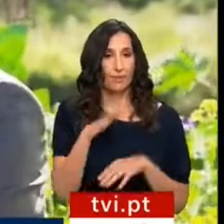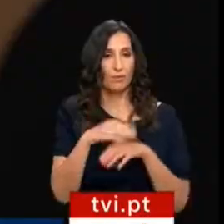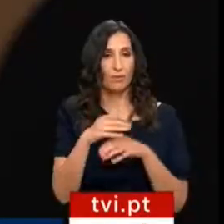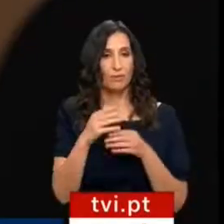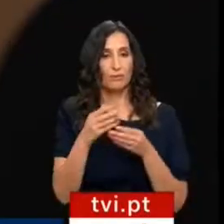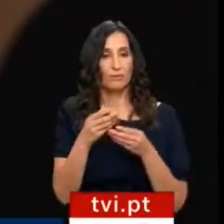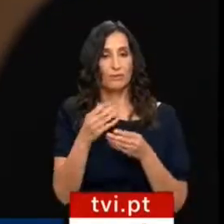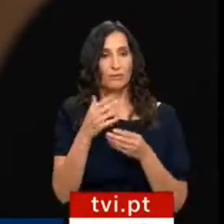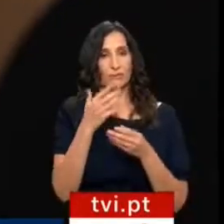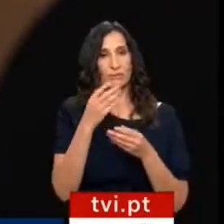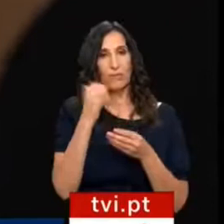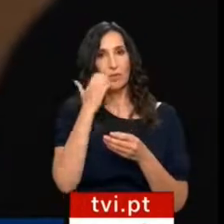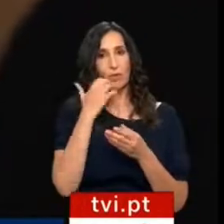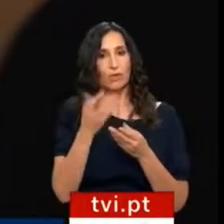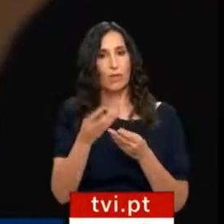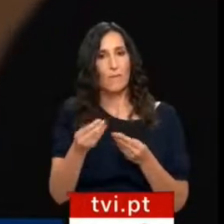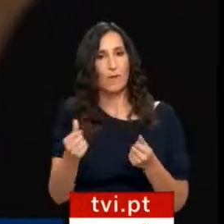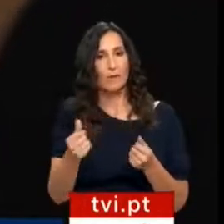dores.